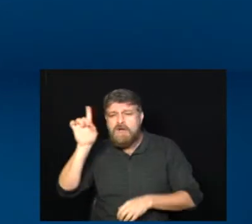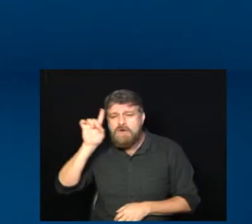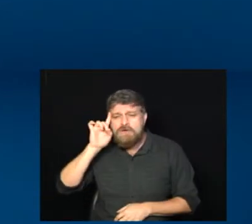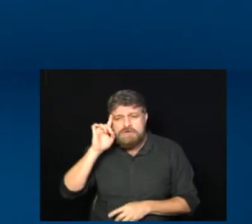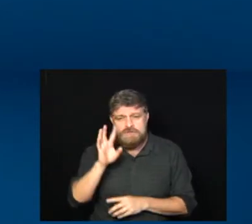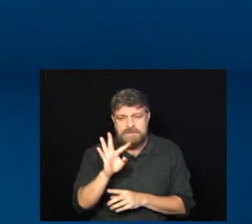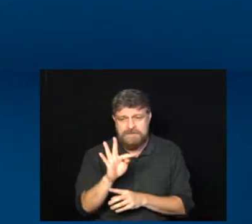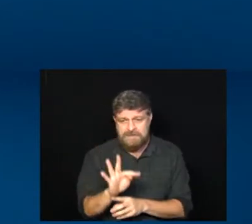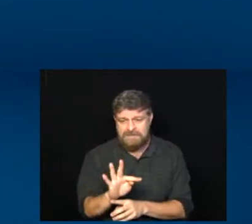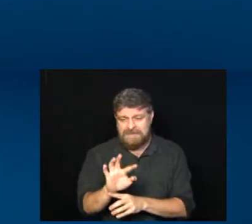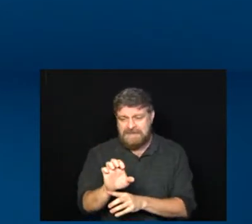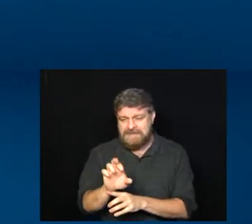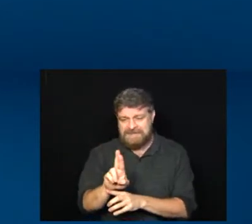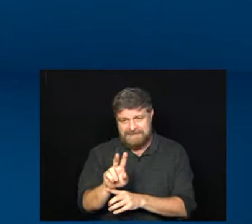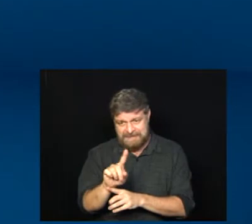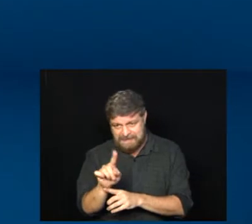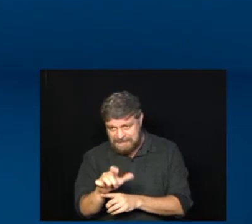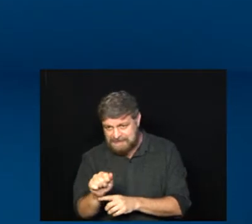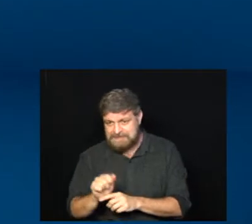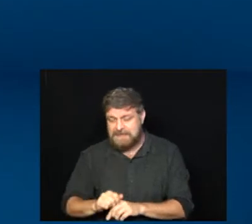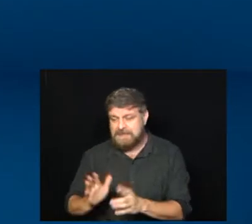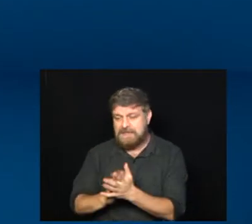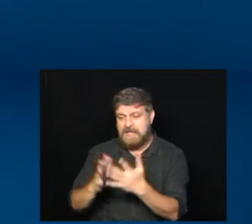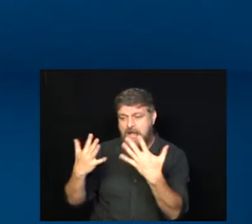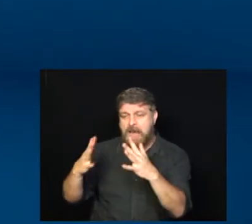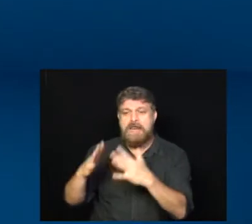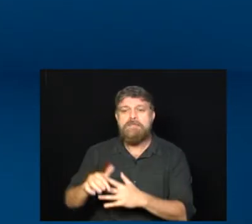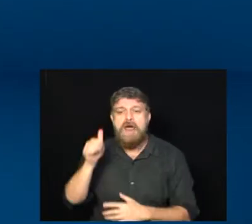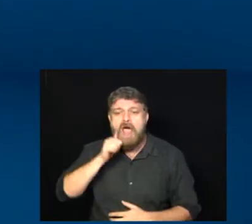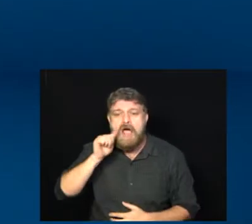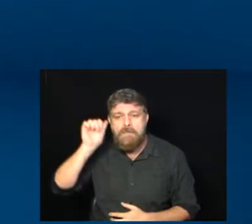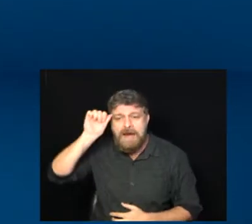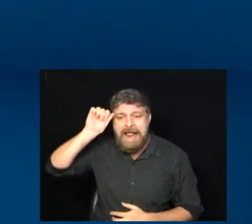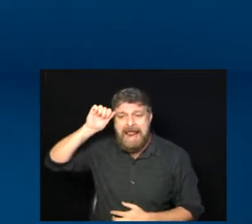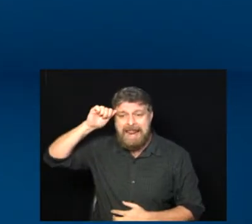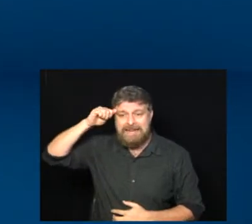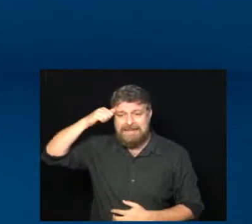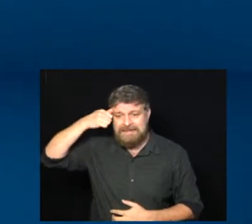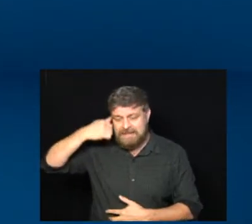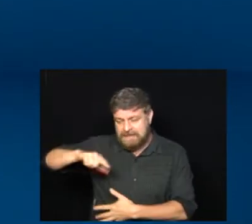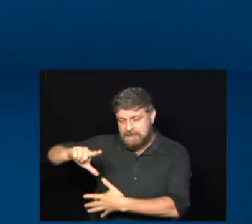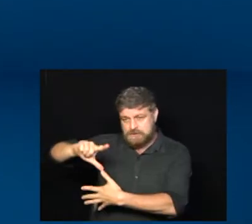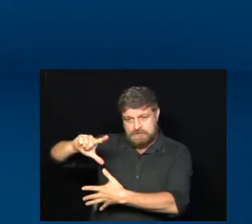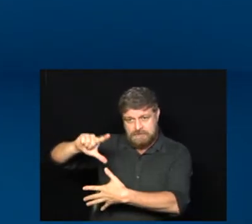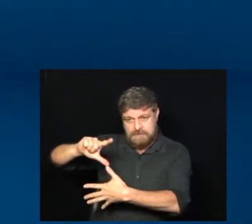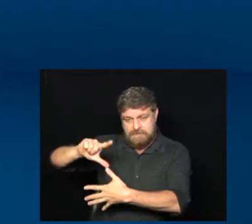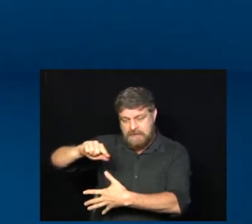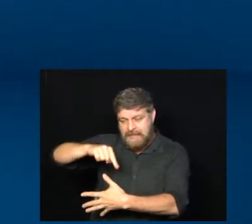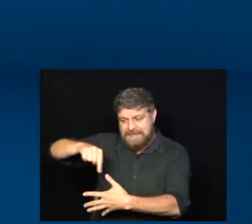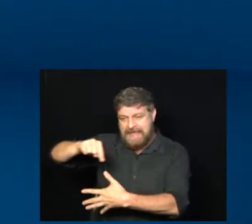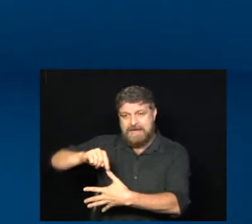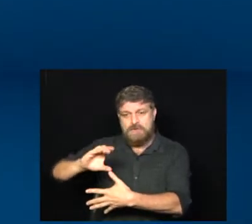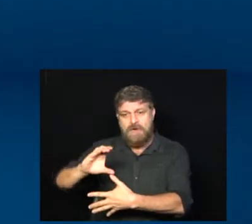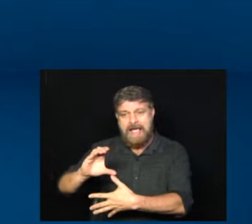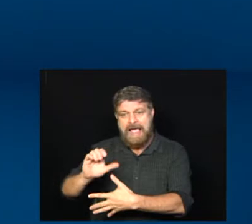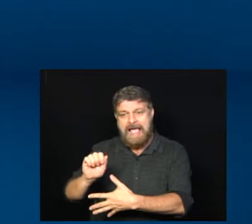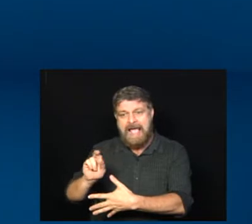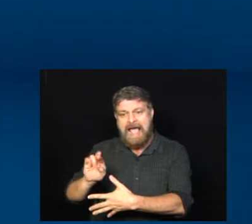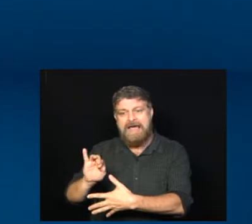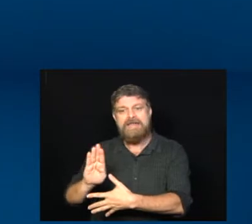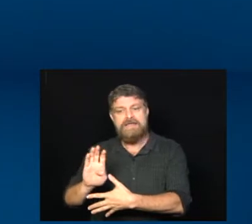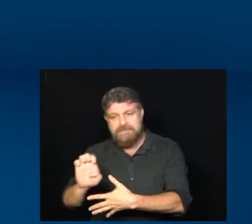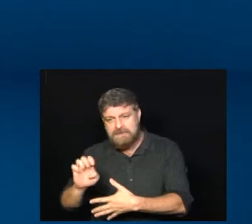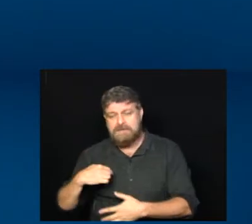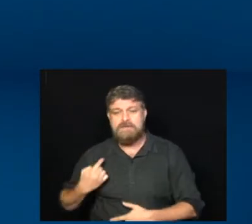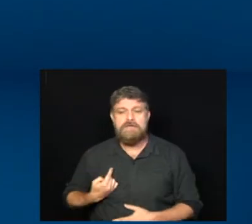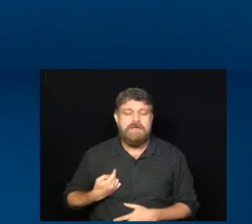de Benguela em homenagem à mulher negra latino-americana e caribenha. A mudança na proposta institui que, nesse dia,